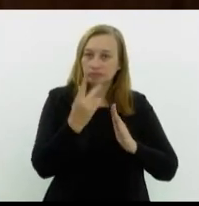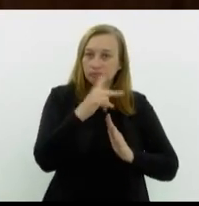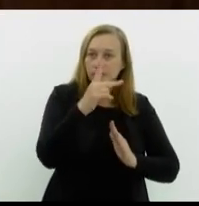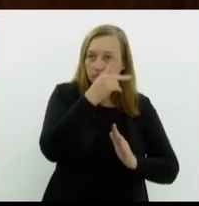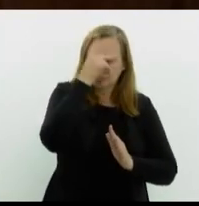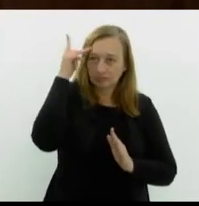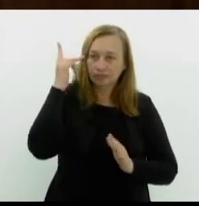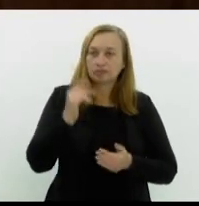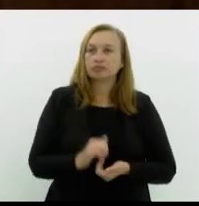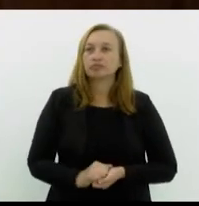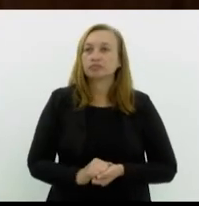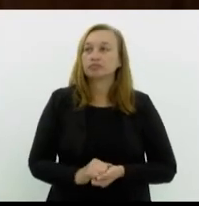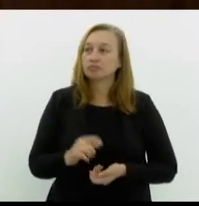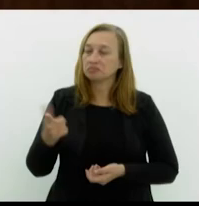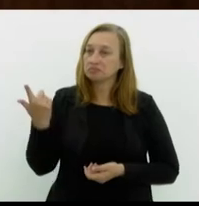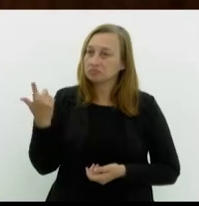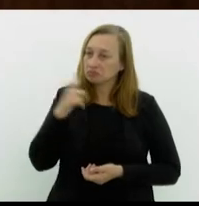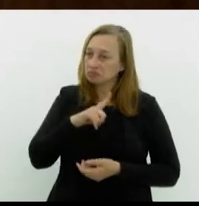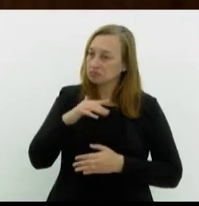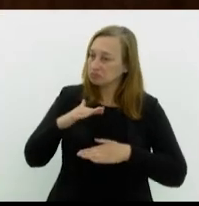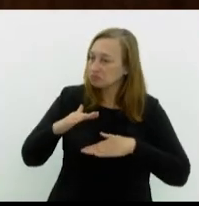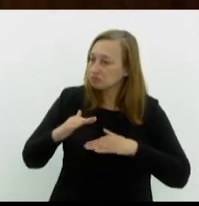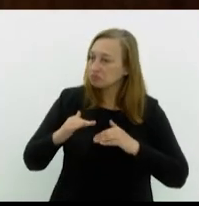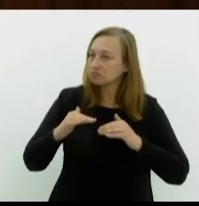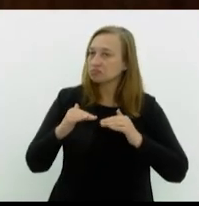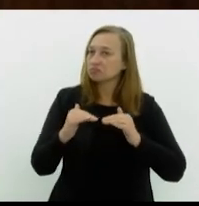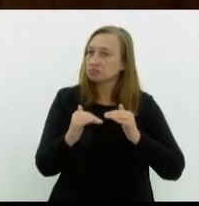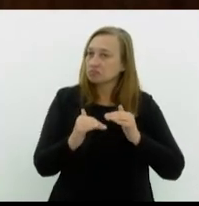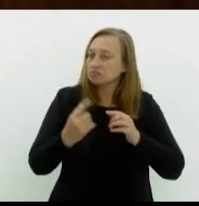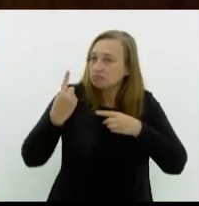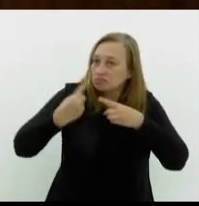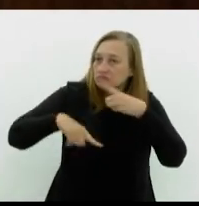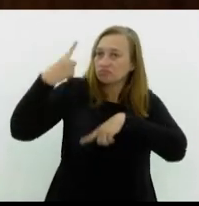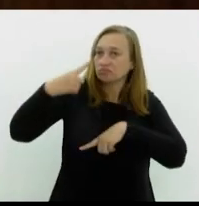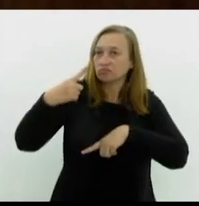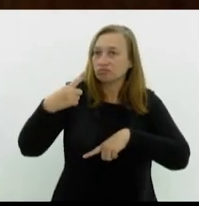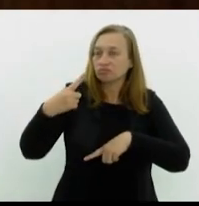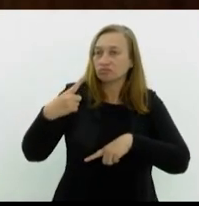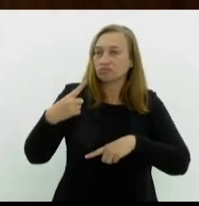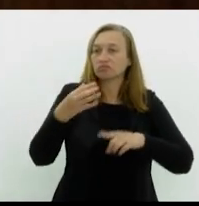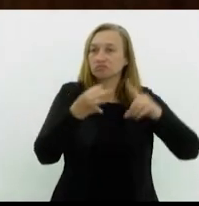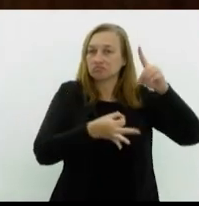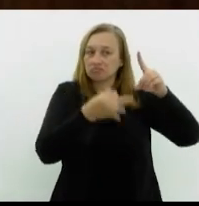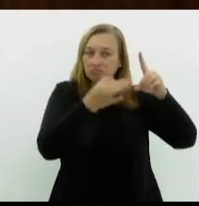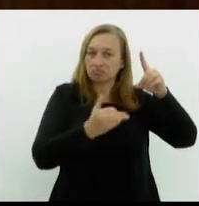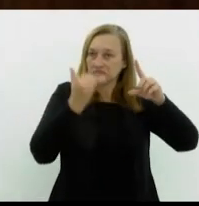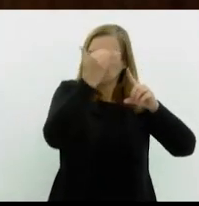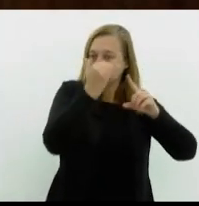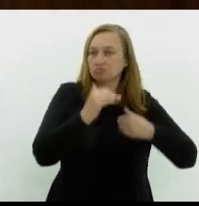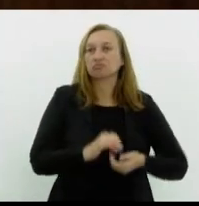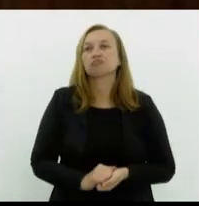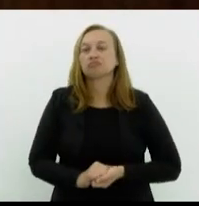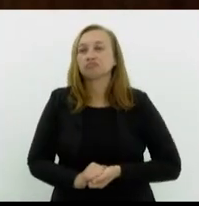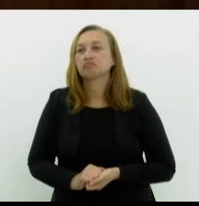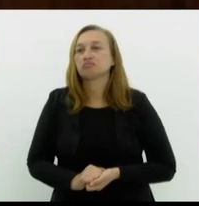o mais alto cargo do Tribunal de Justiça, que é o cargo de desembargador. A